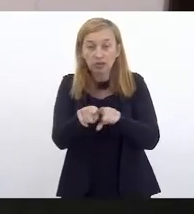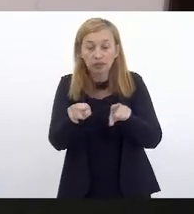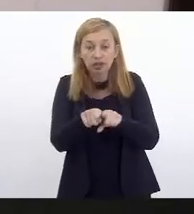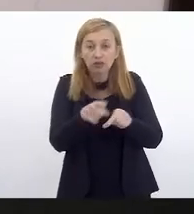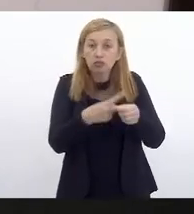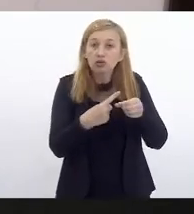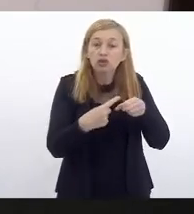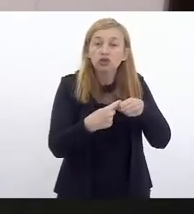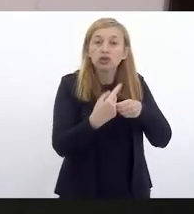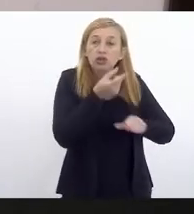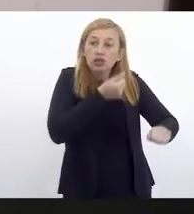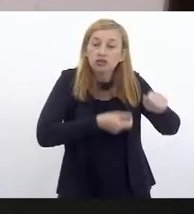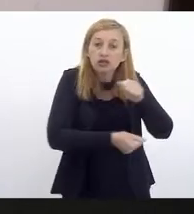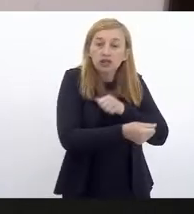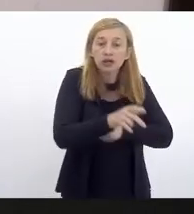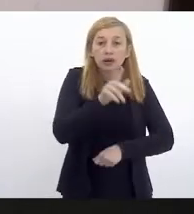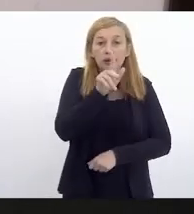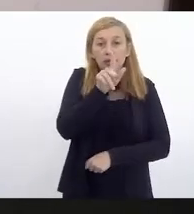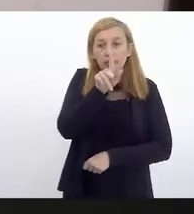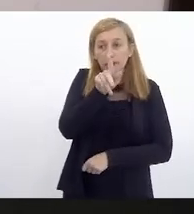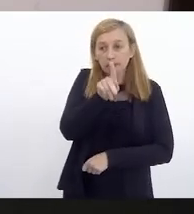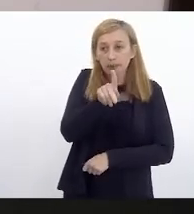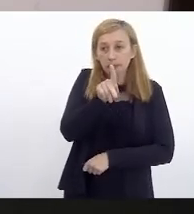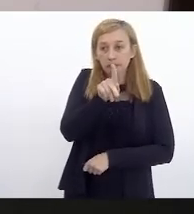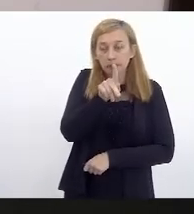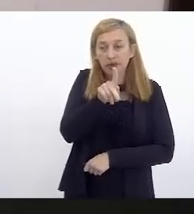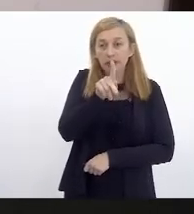são investidos em PDI.